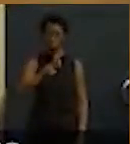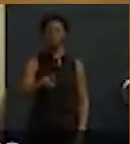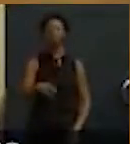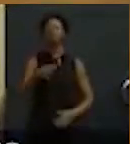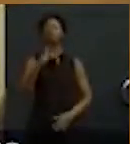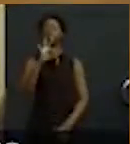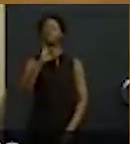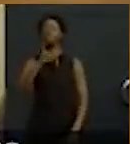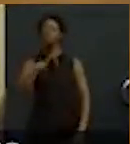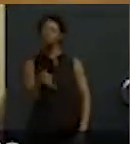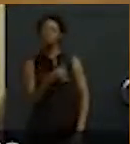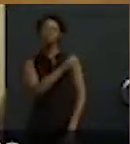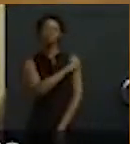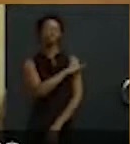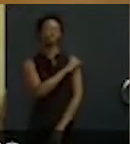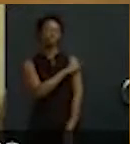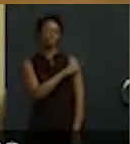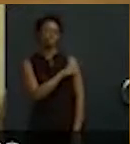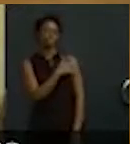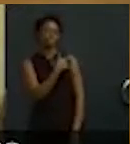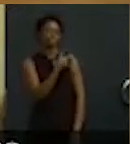Janeiro no biênio